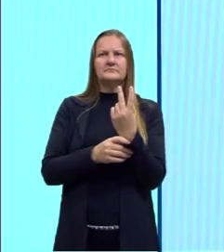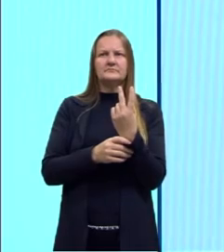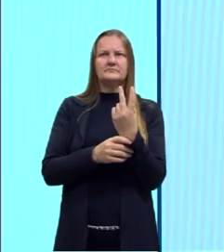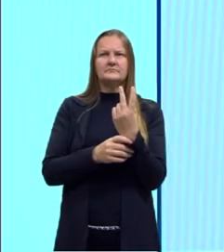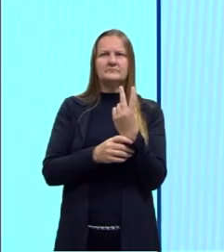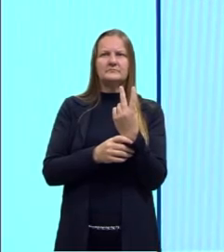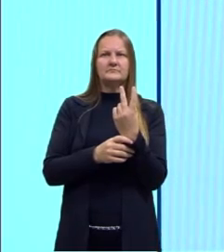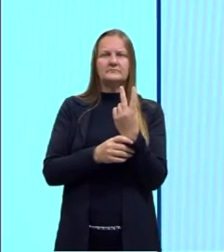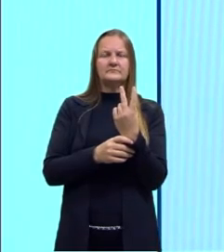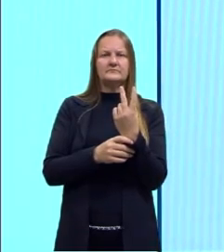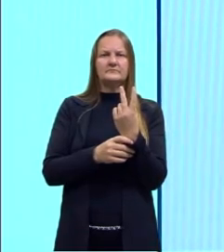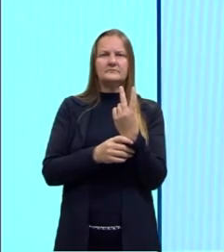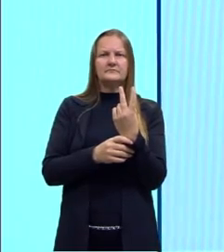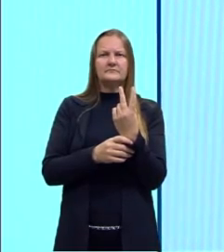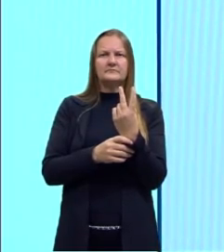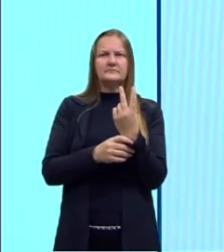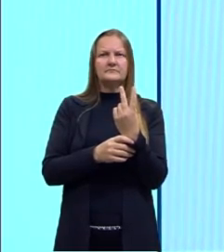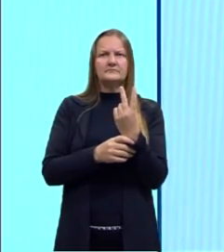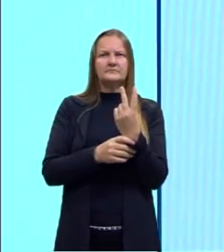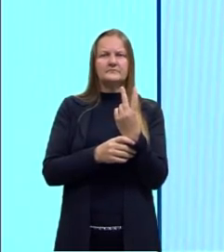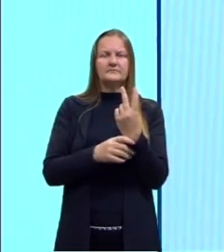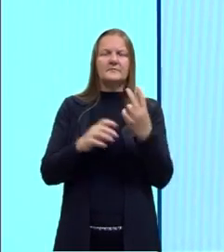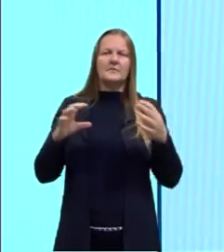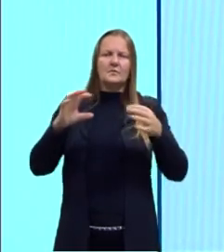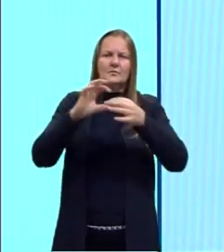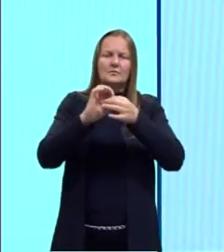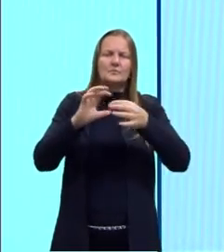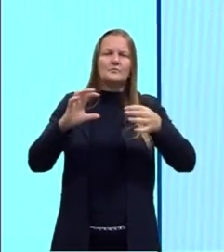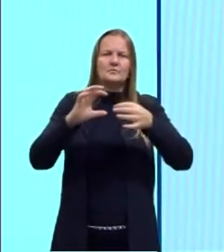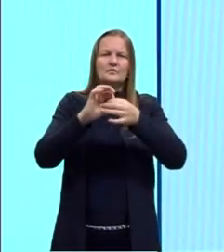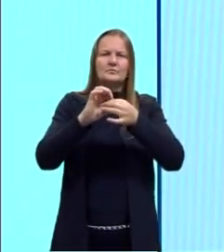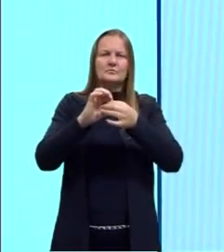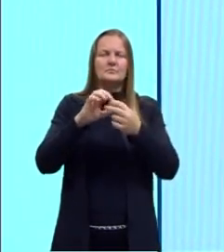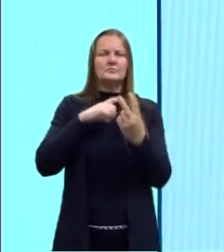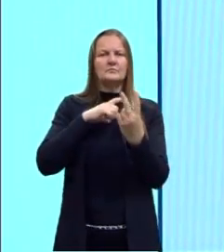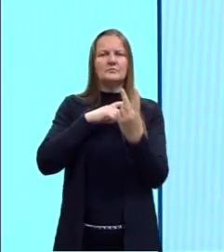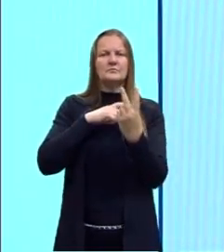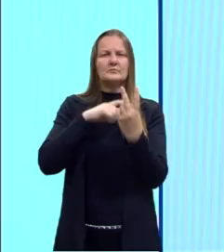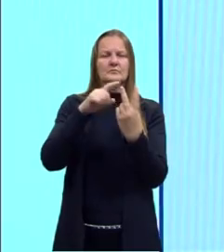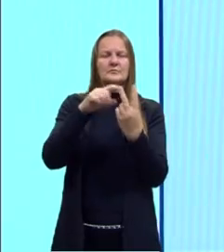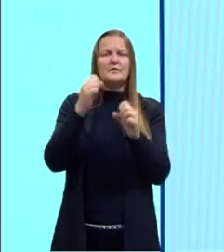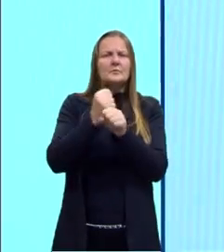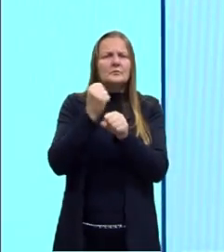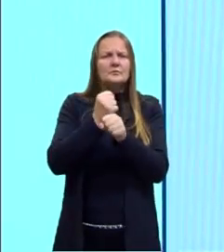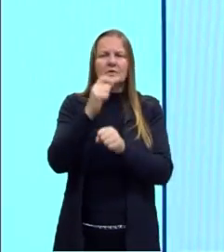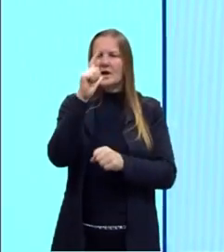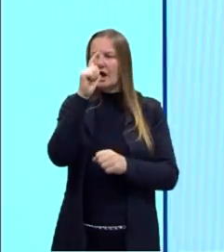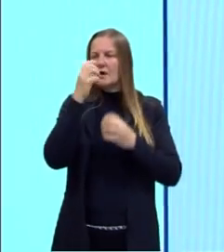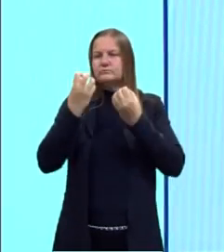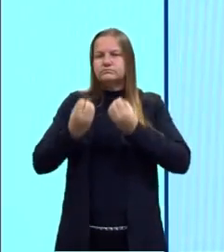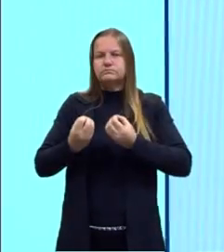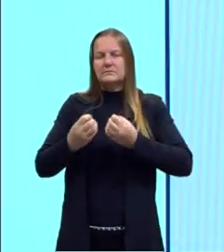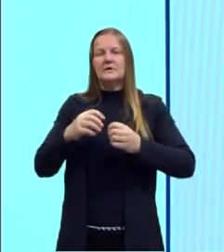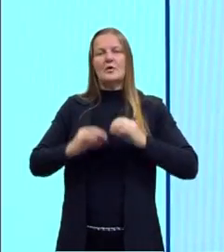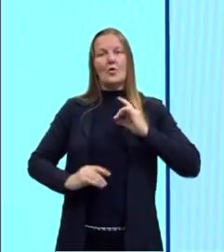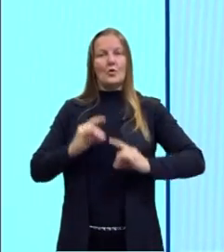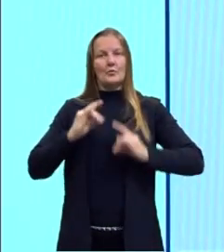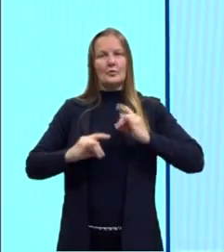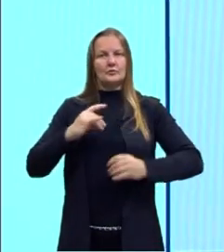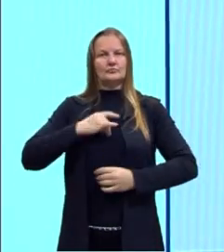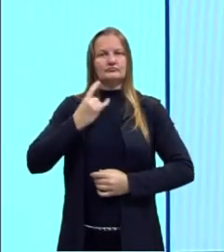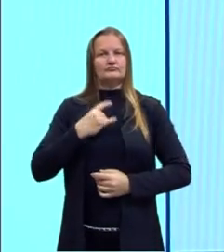fator determinante testicular a Lily vai se ligar então vai ser produzido testículo testosterona